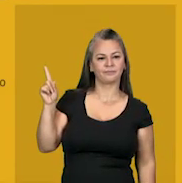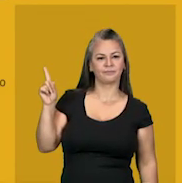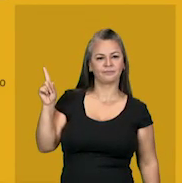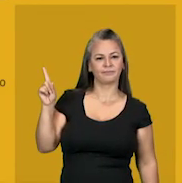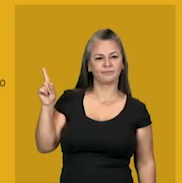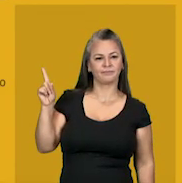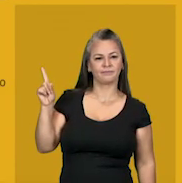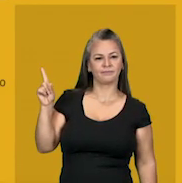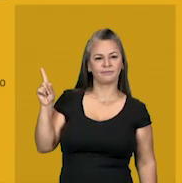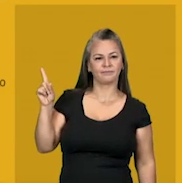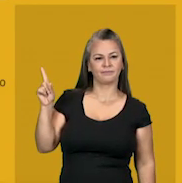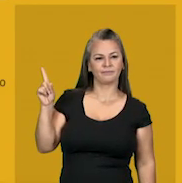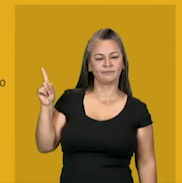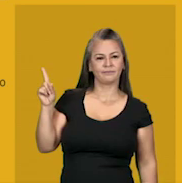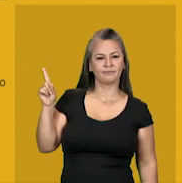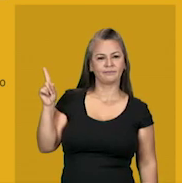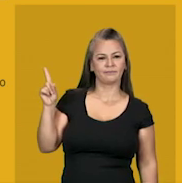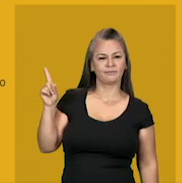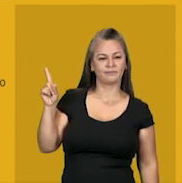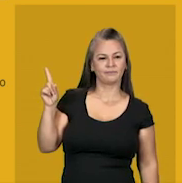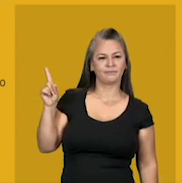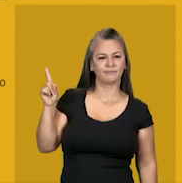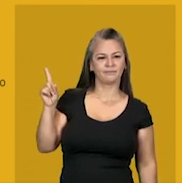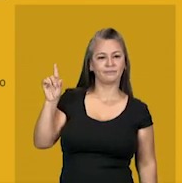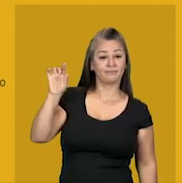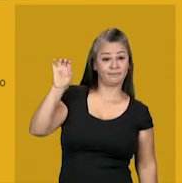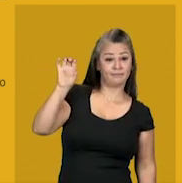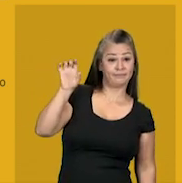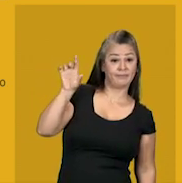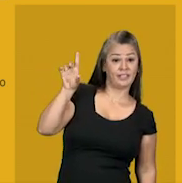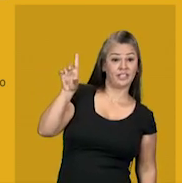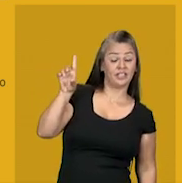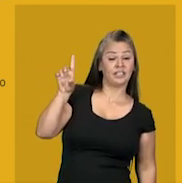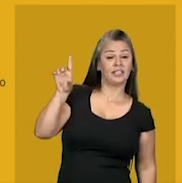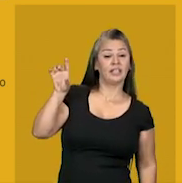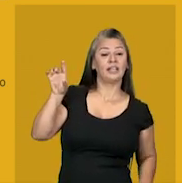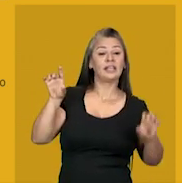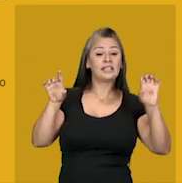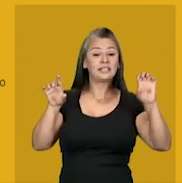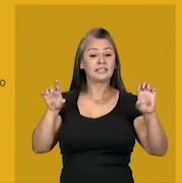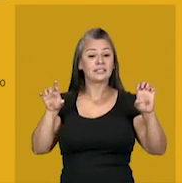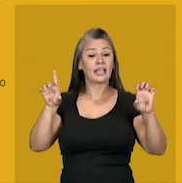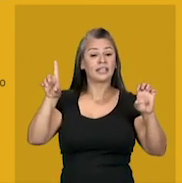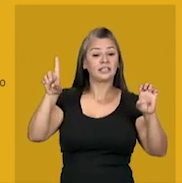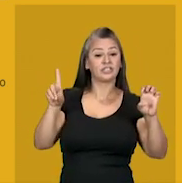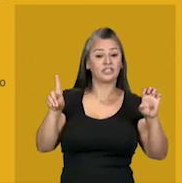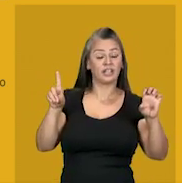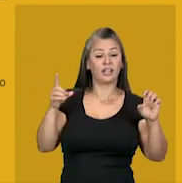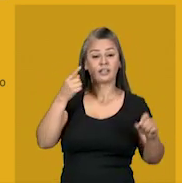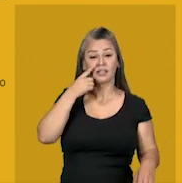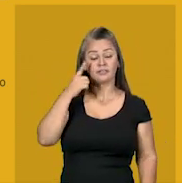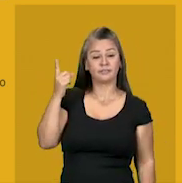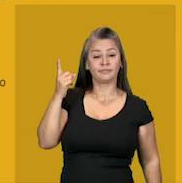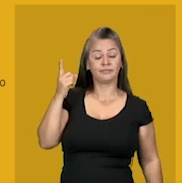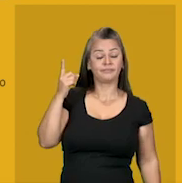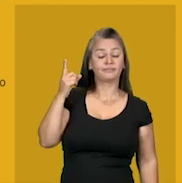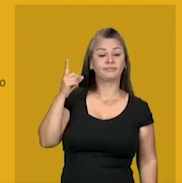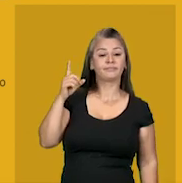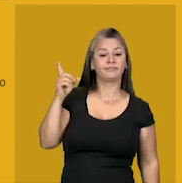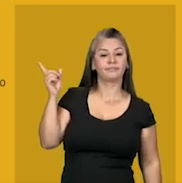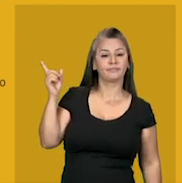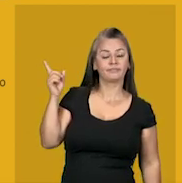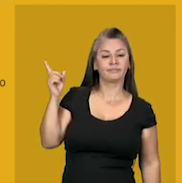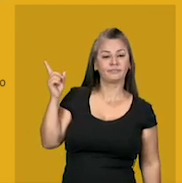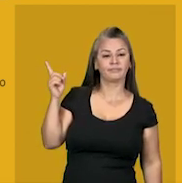esquerda, menos igualdade à direita. Acima, mais liberdade, abaixo, menos liberdade. Então, na extrema esquerda,